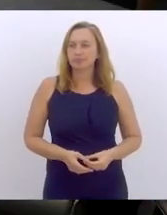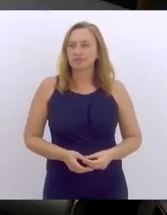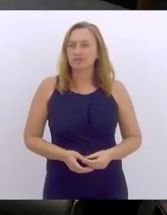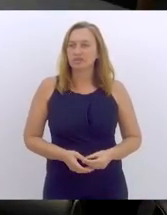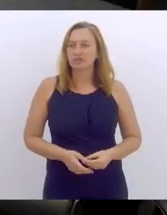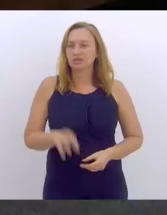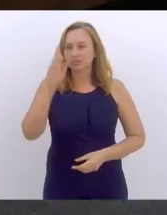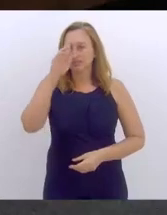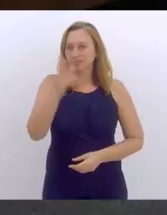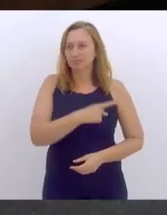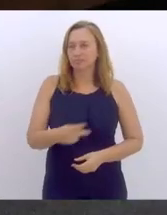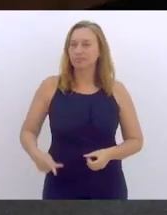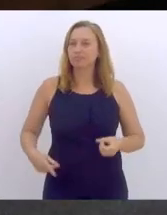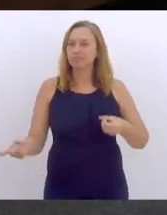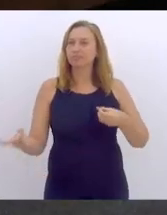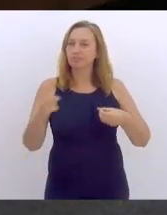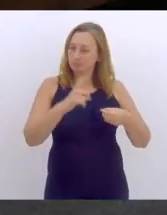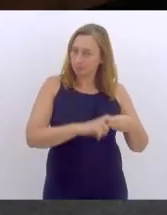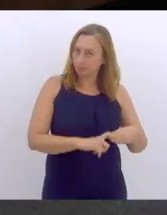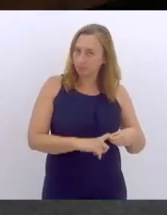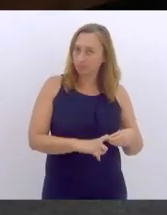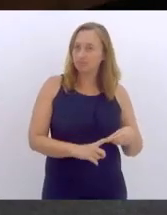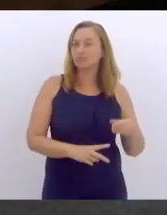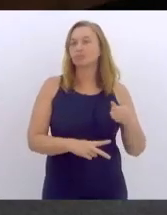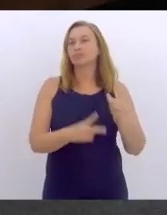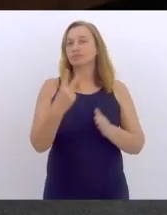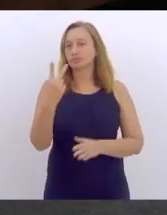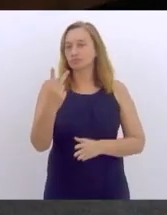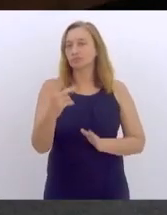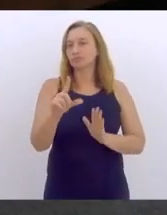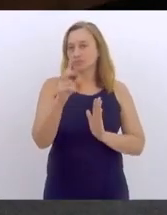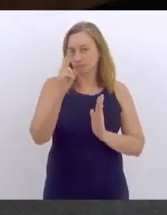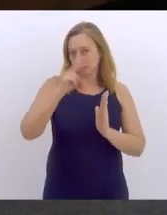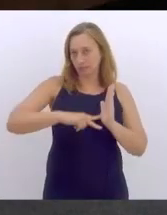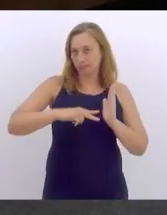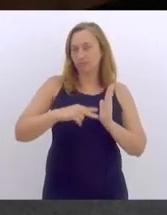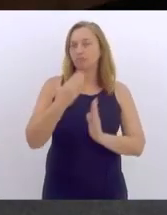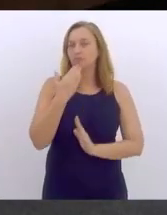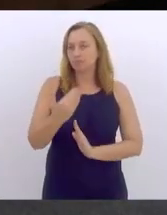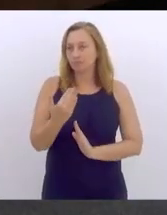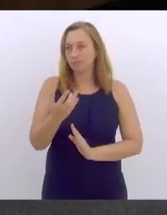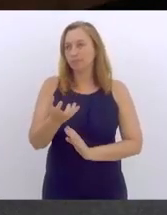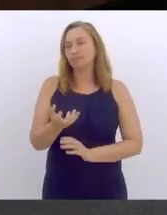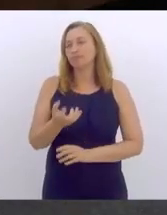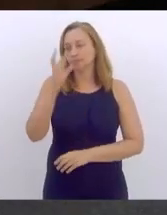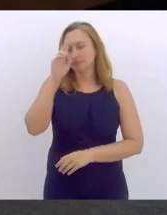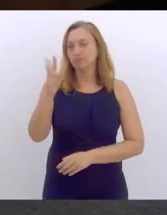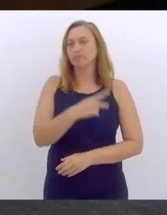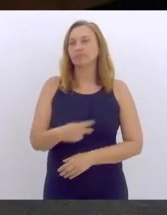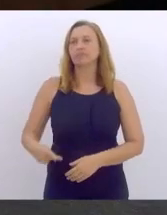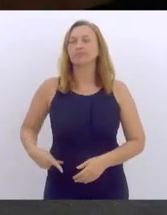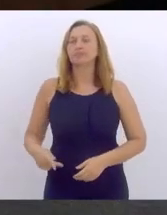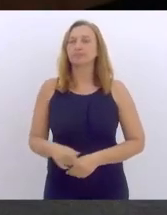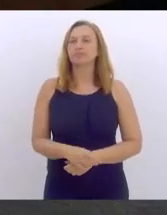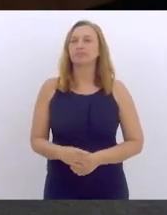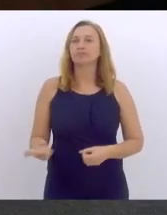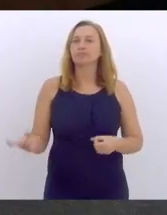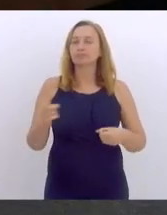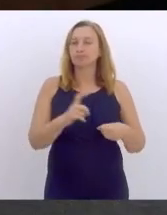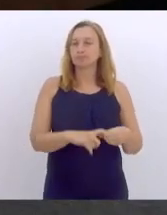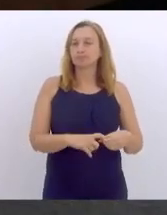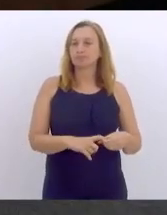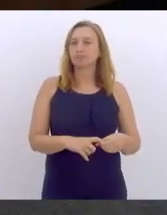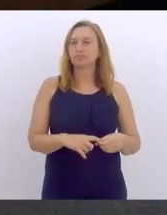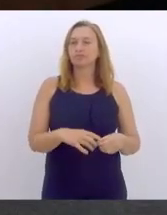Senhor presidente, retornando que foi duas leituras, eu queria pedir, senhor presidente, a Vossa Excelência, retomando o parecer